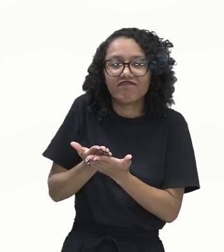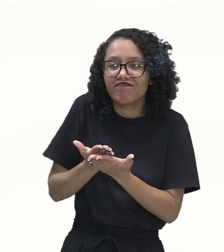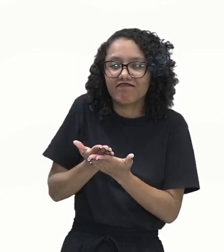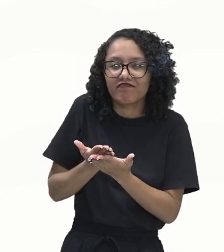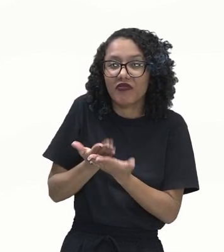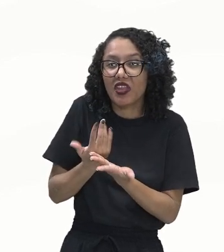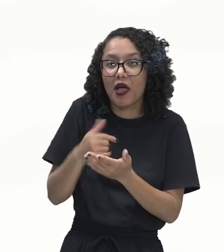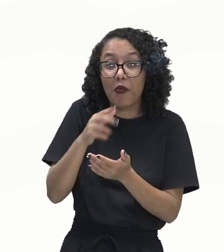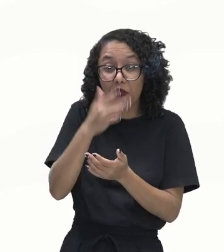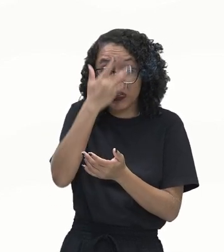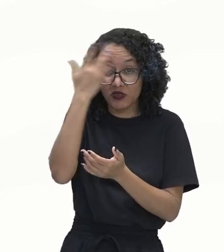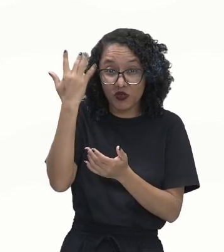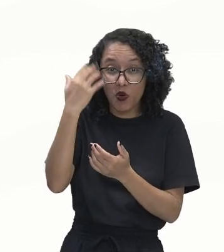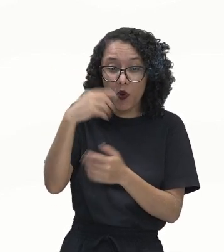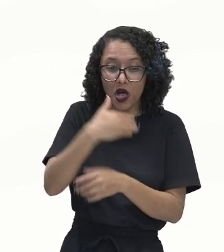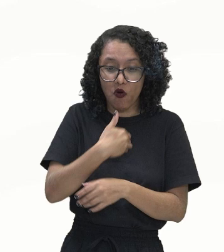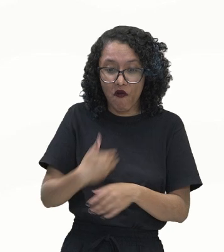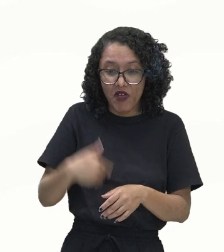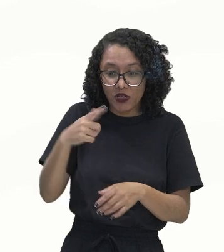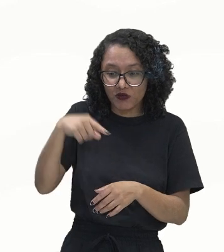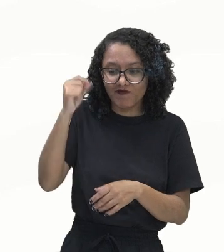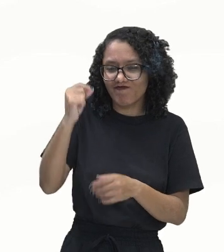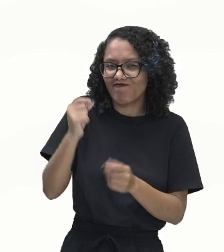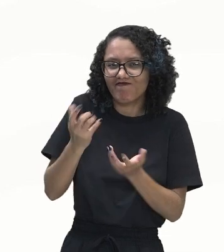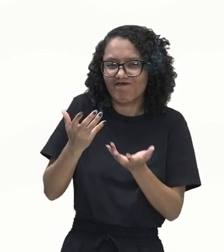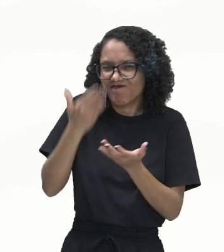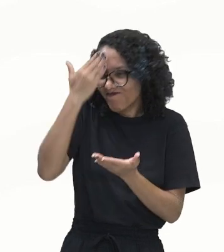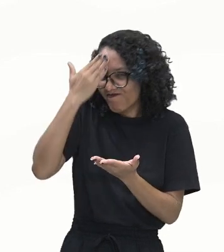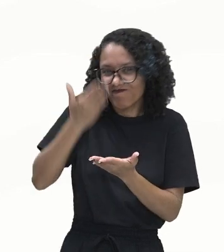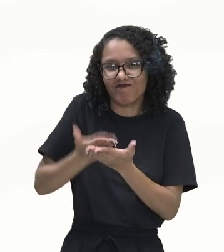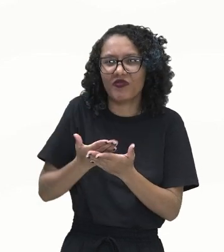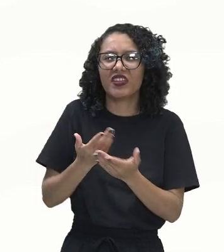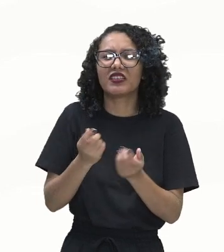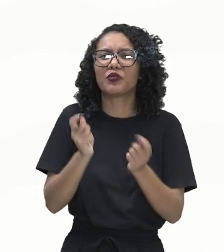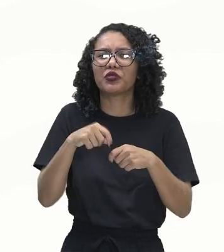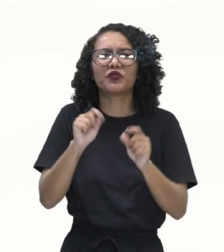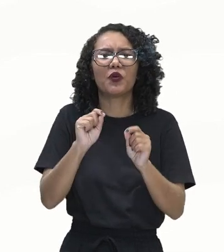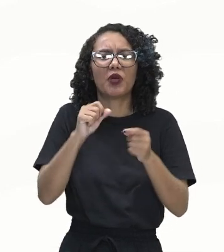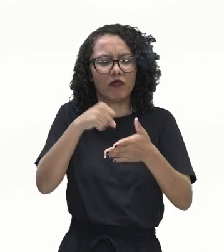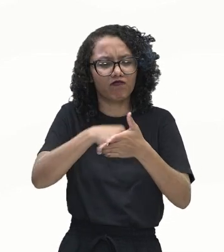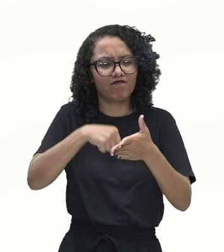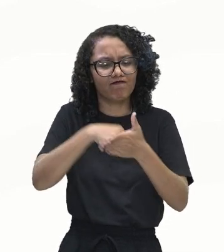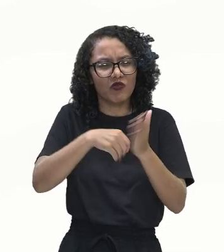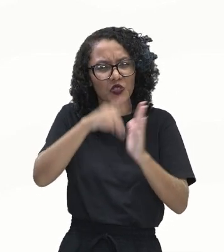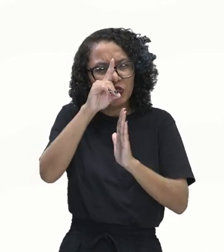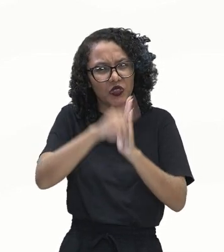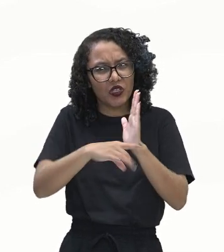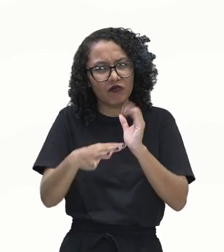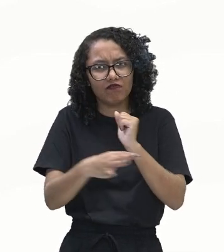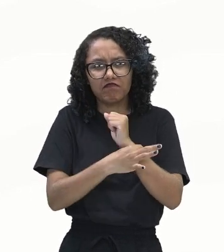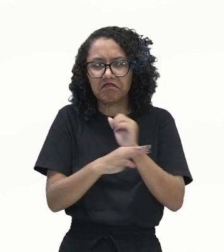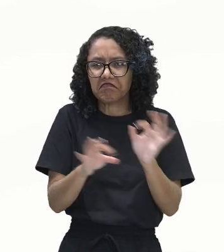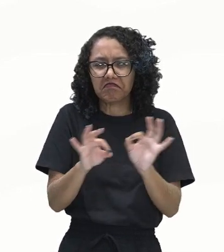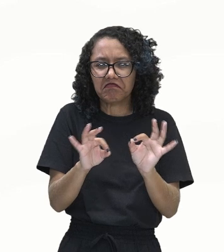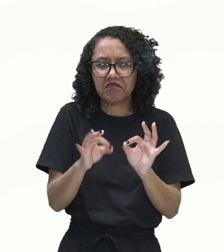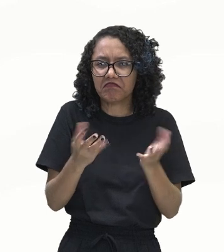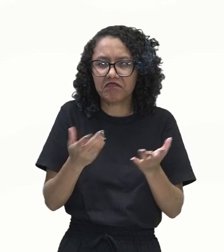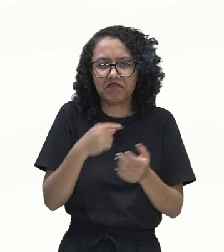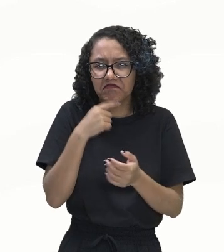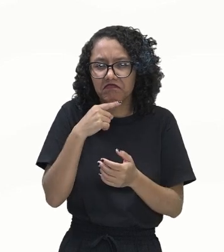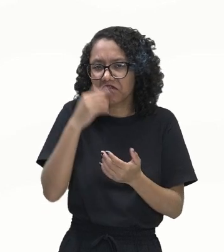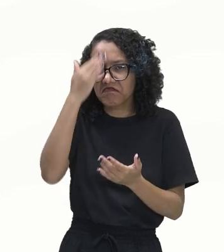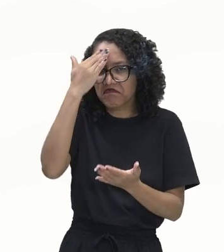nomeada pelo governo imperial lutasse pelas reivindicações, pela melhoria da província. Então,